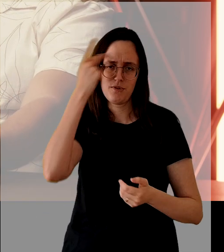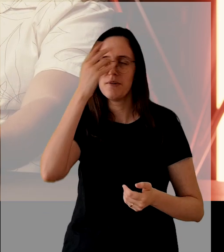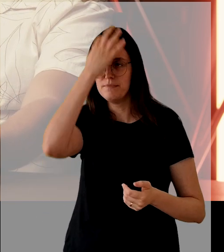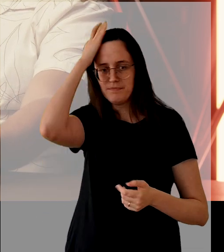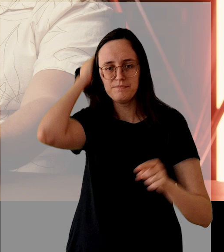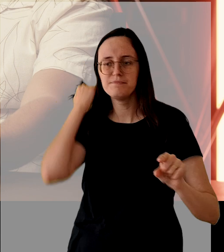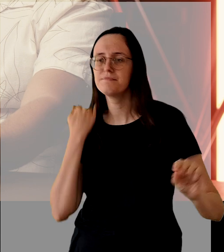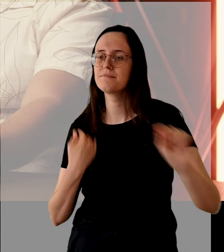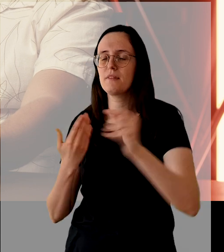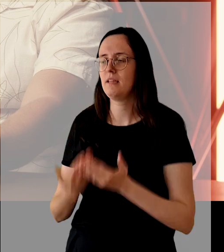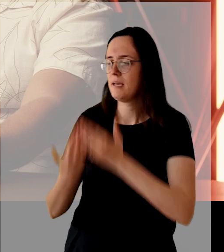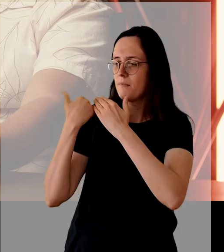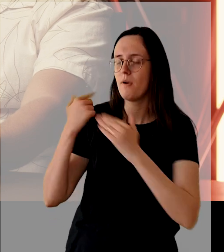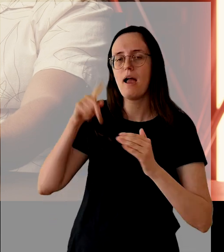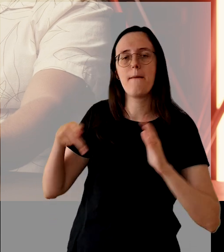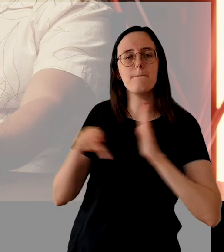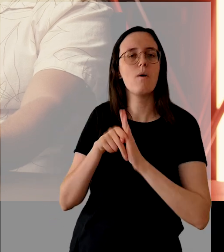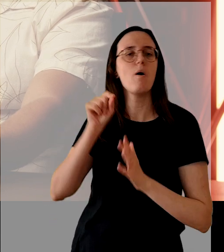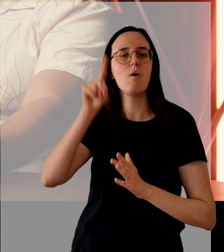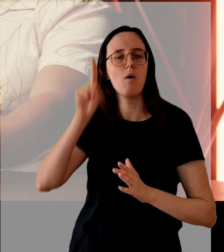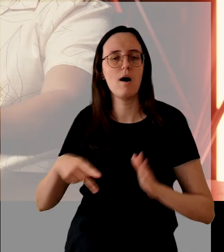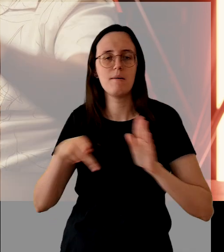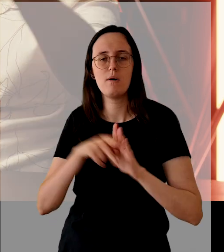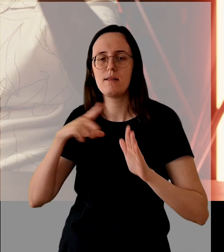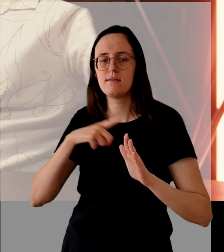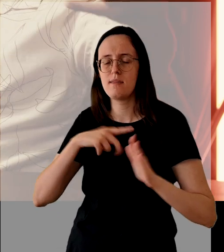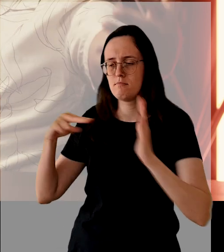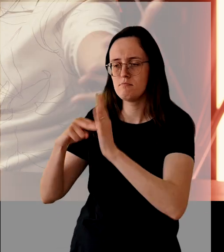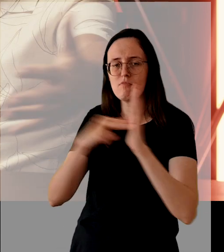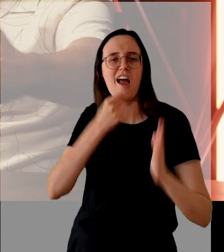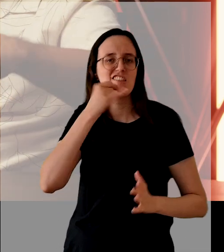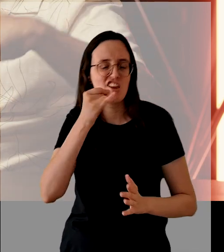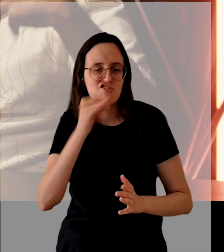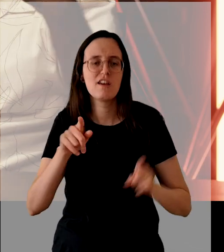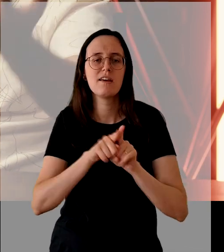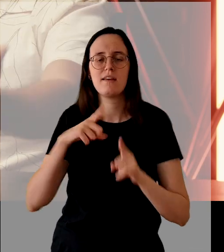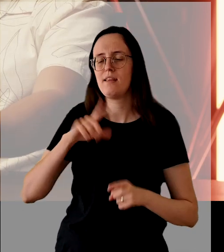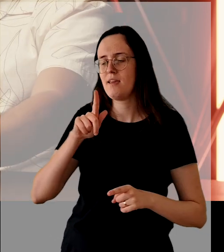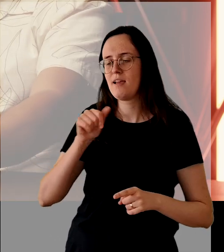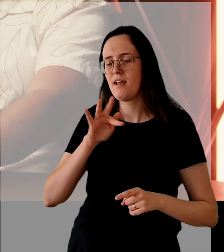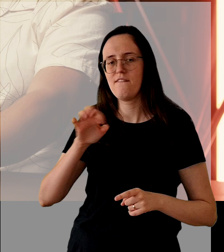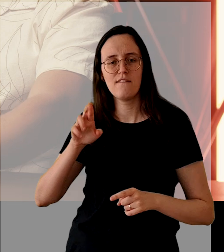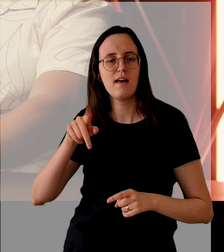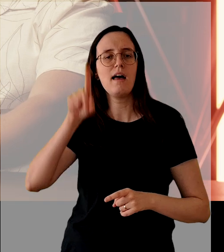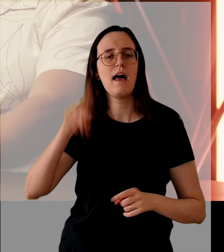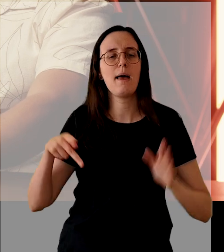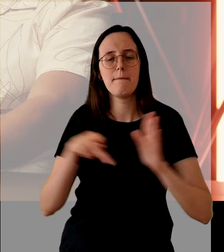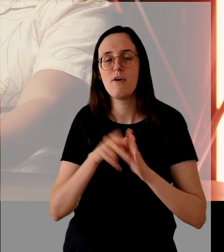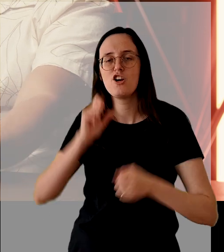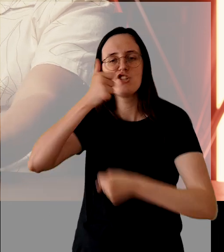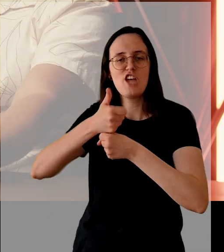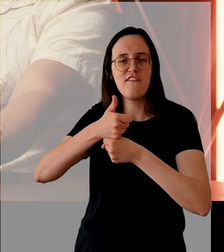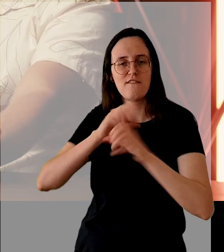As pessoas responsáveis pelo gerador, tem o gaffer, que é o chefe da equipe de